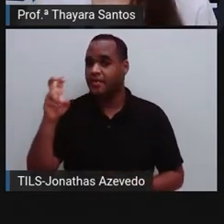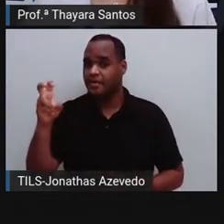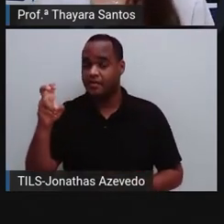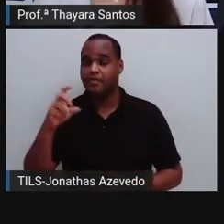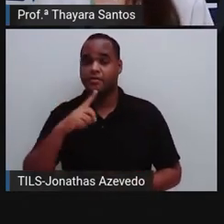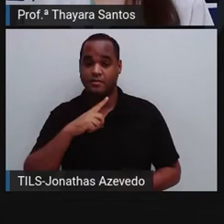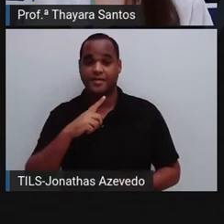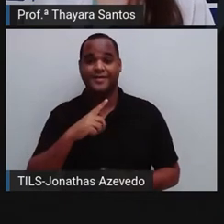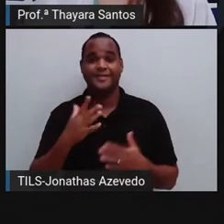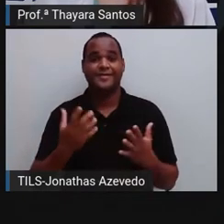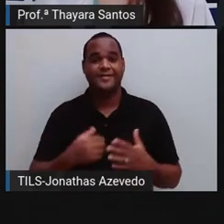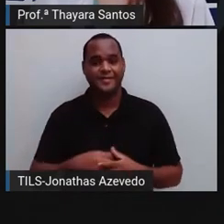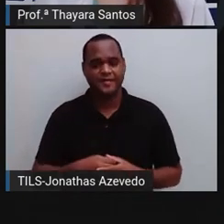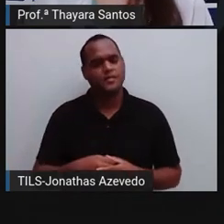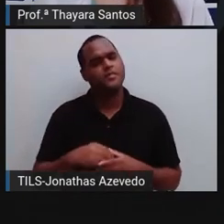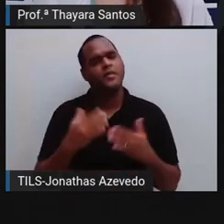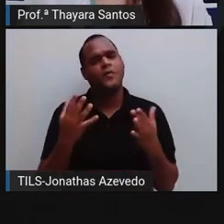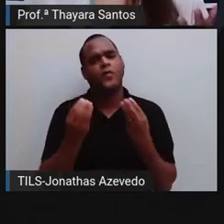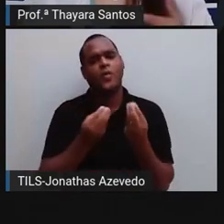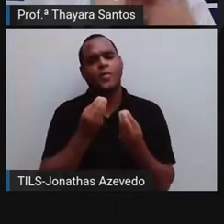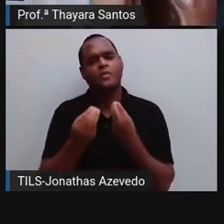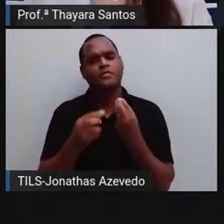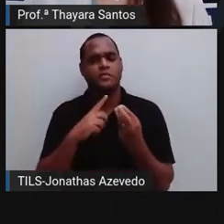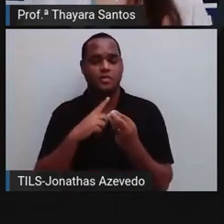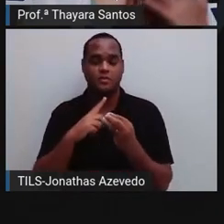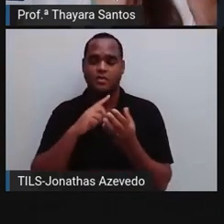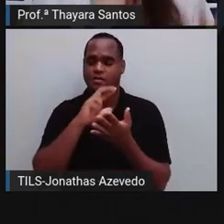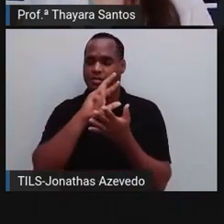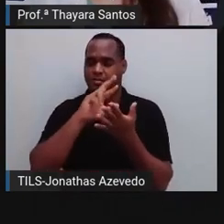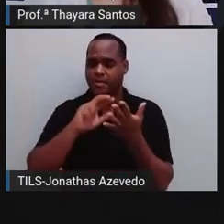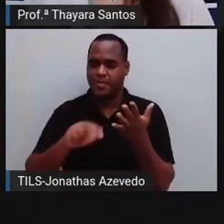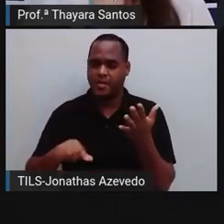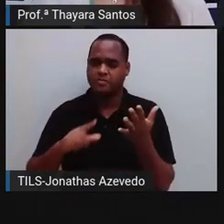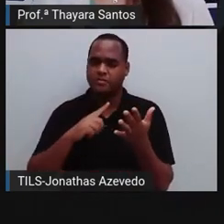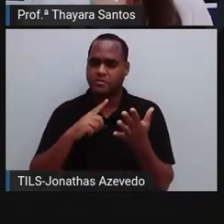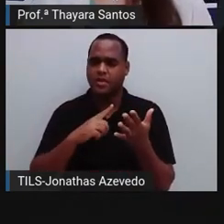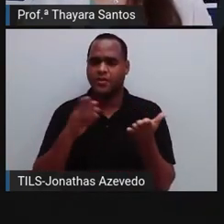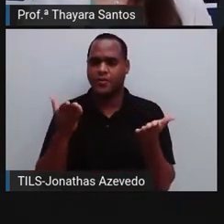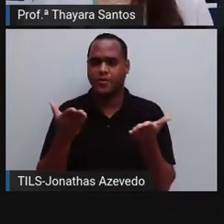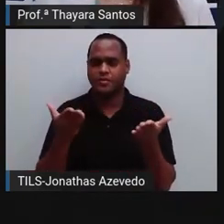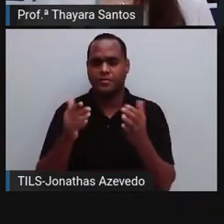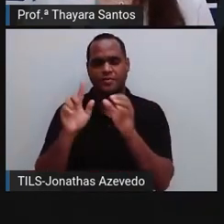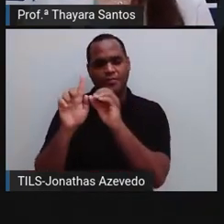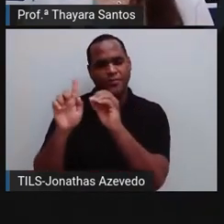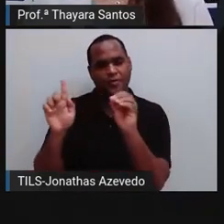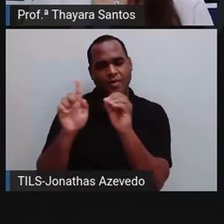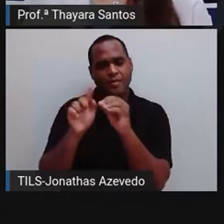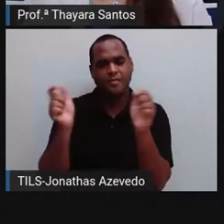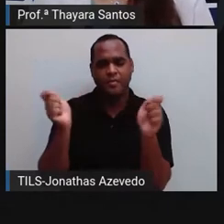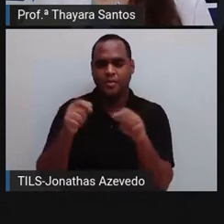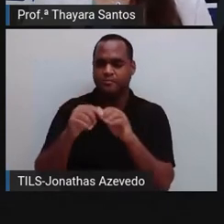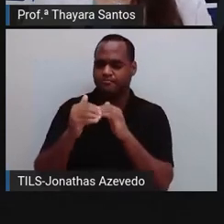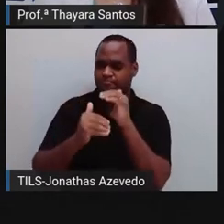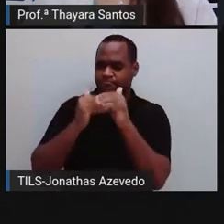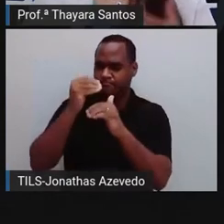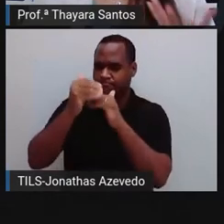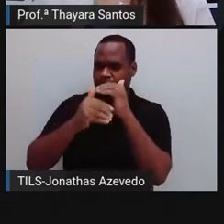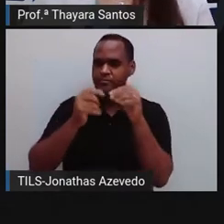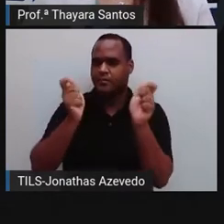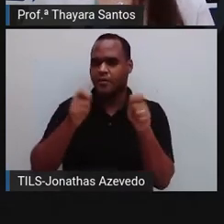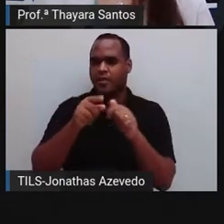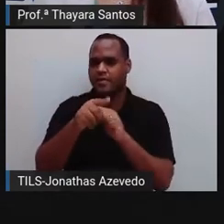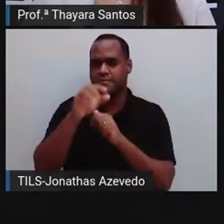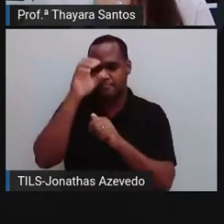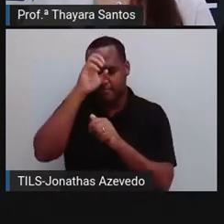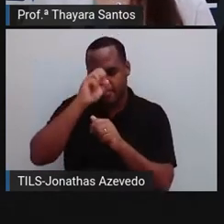273,15 graus Celsius. Então, a gente tem várias, como eu falei, né? A gente tem várias plataformas hoje que ajudam a gente nesse processo de converter